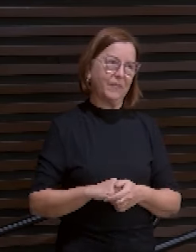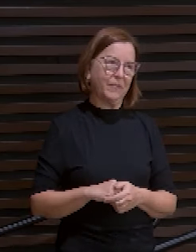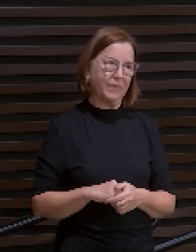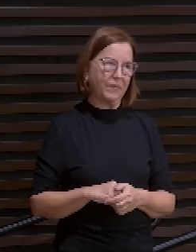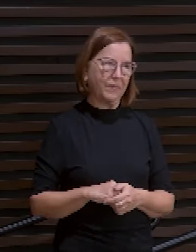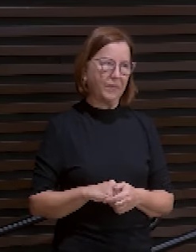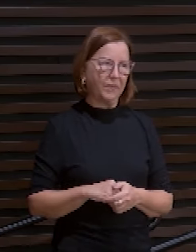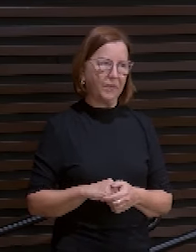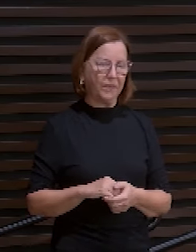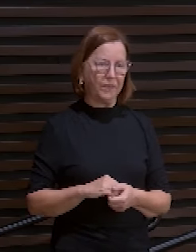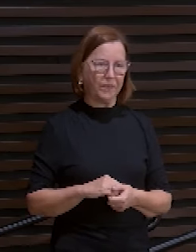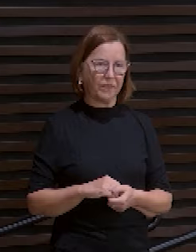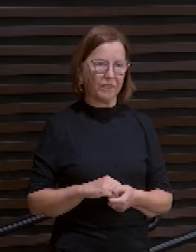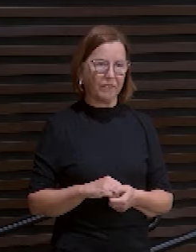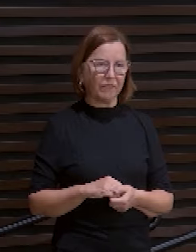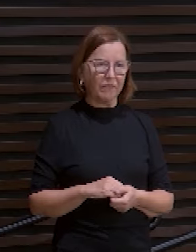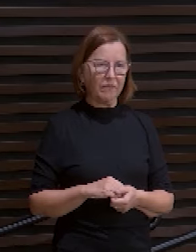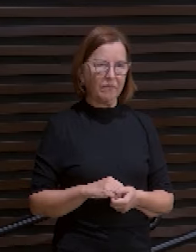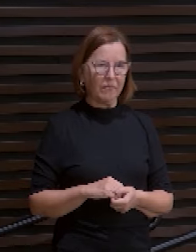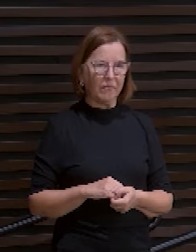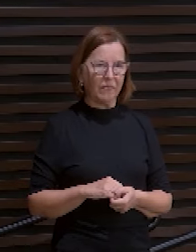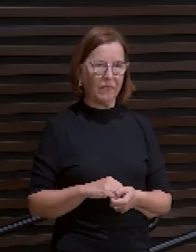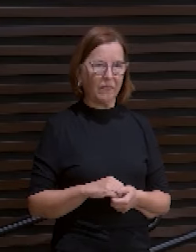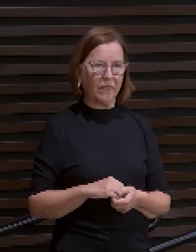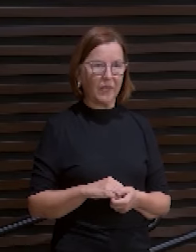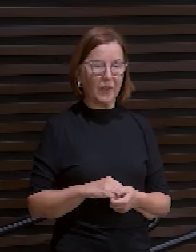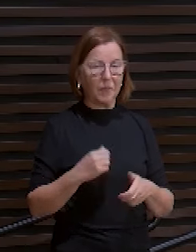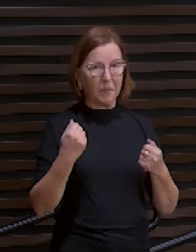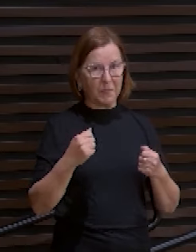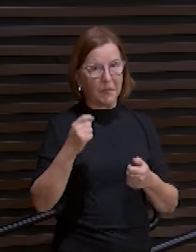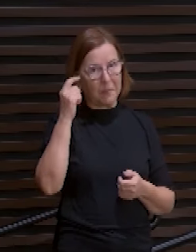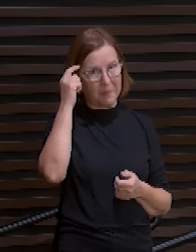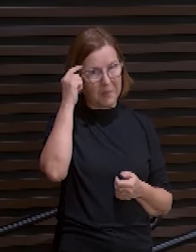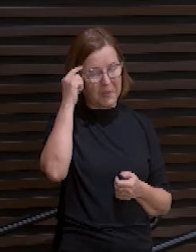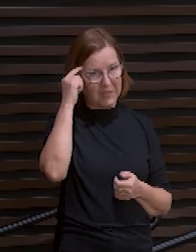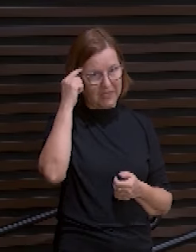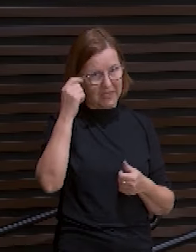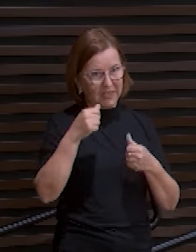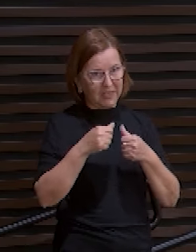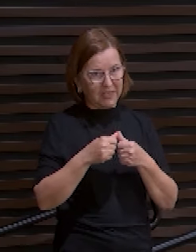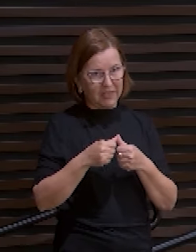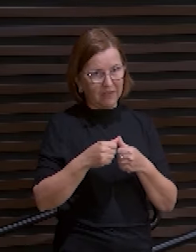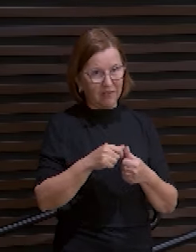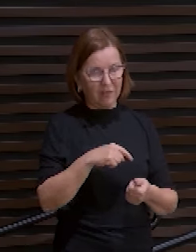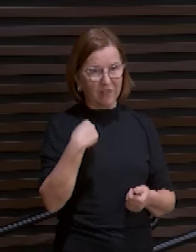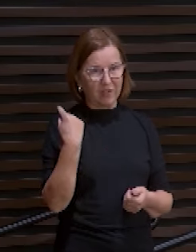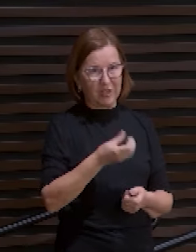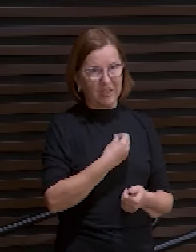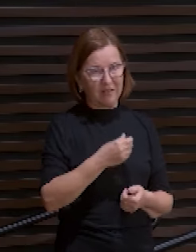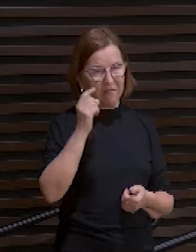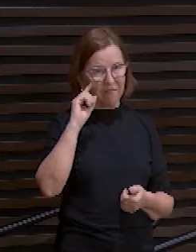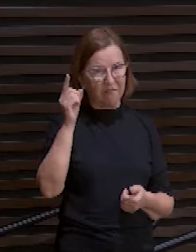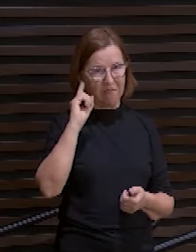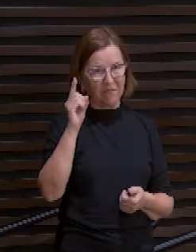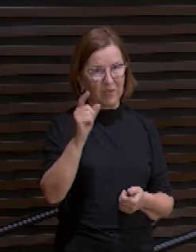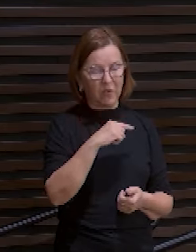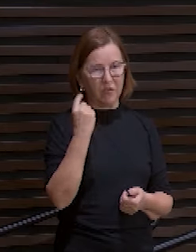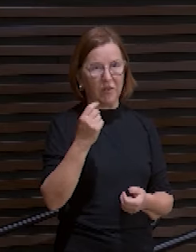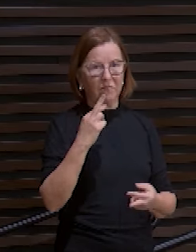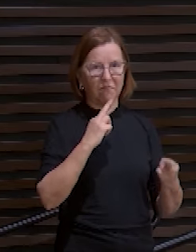Cristão nós precisamos pensar nisso no nosso dia a dia nossos